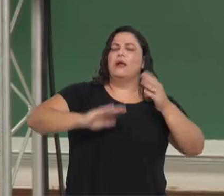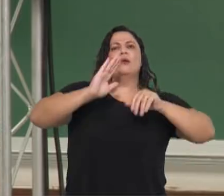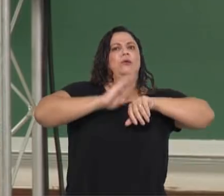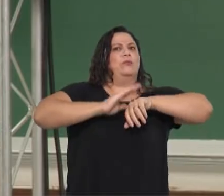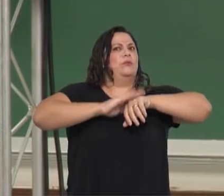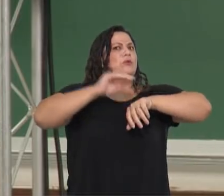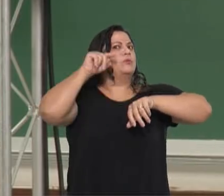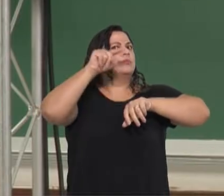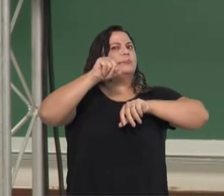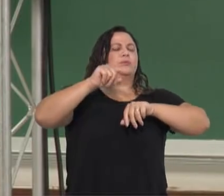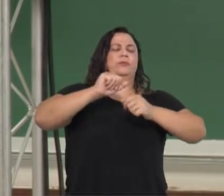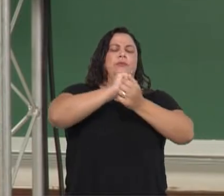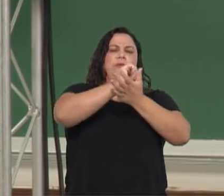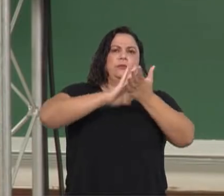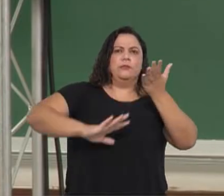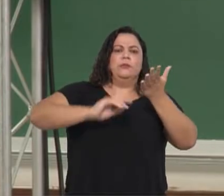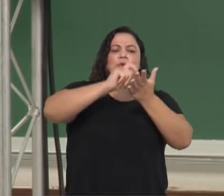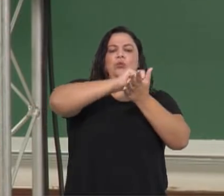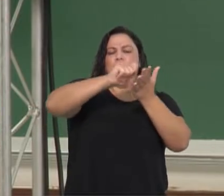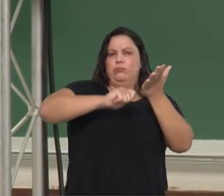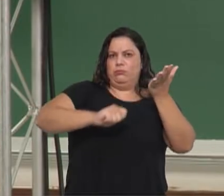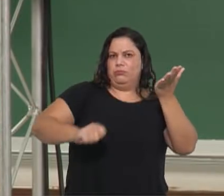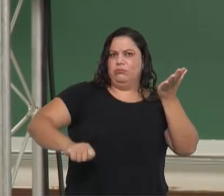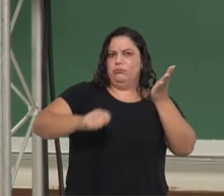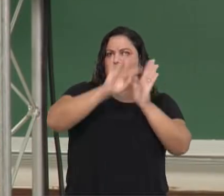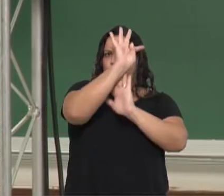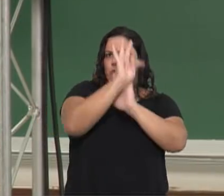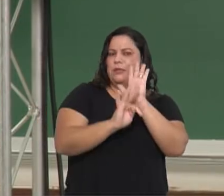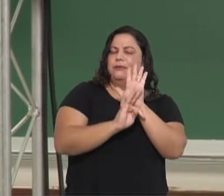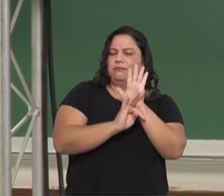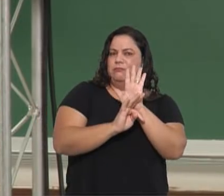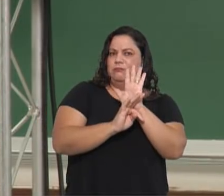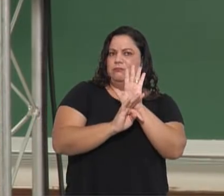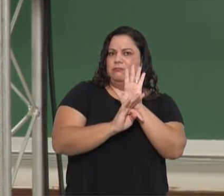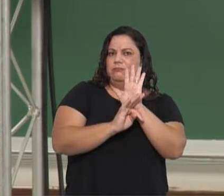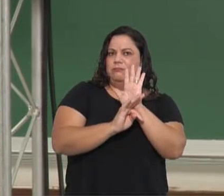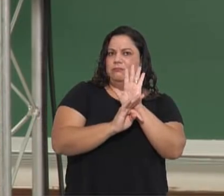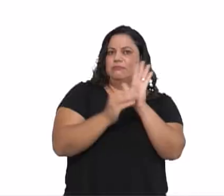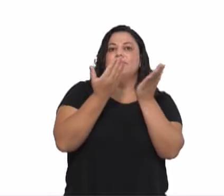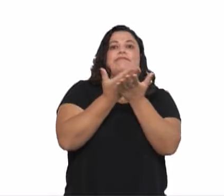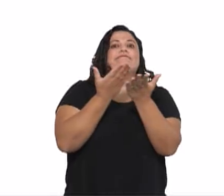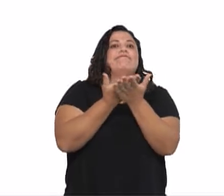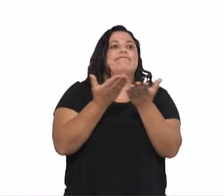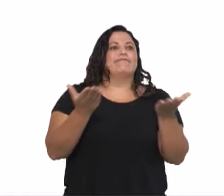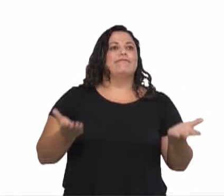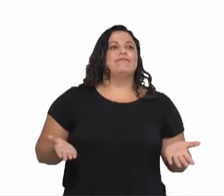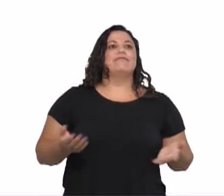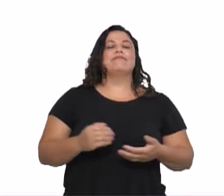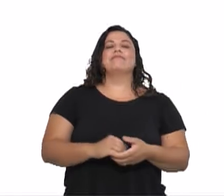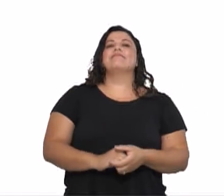vai fazer aí neste momento de aula, tá?